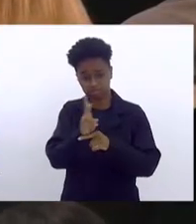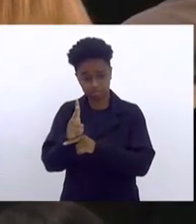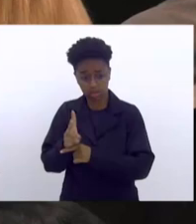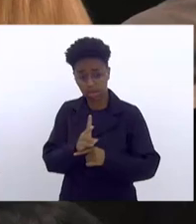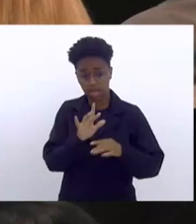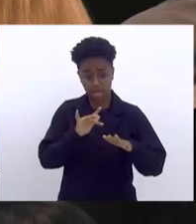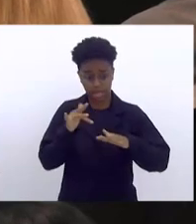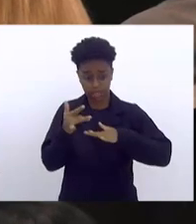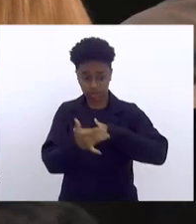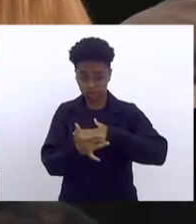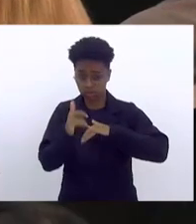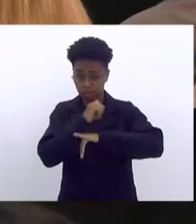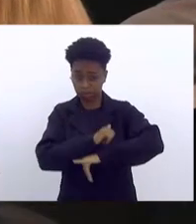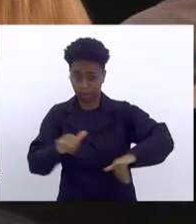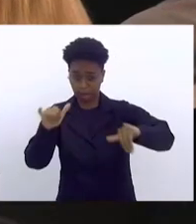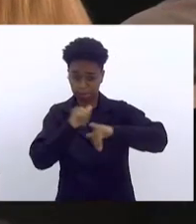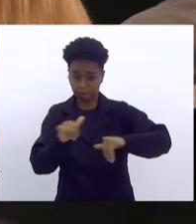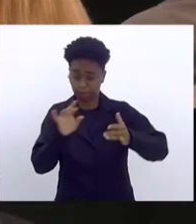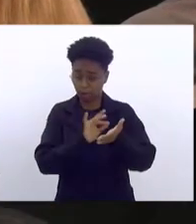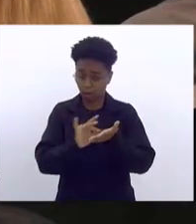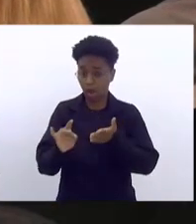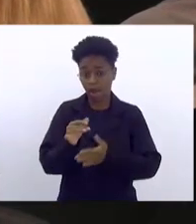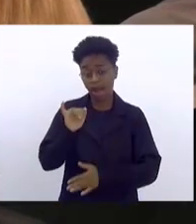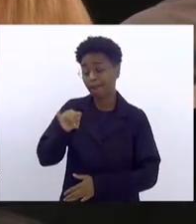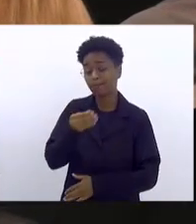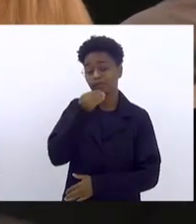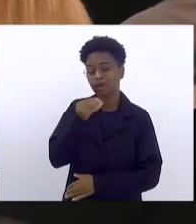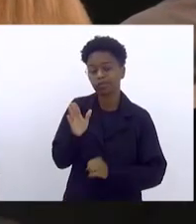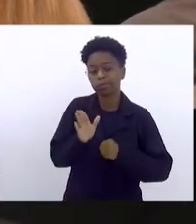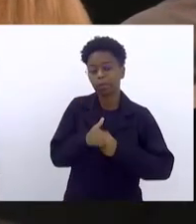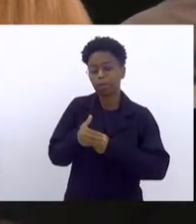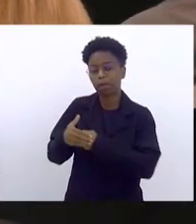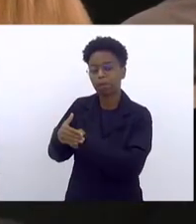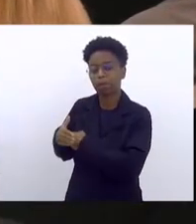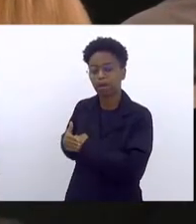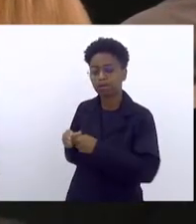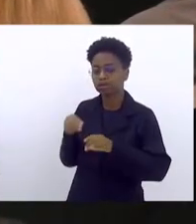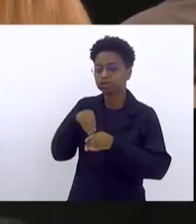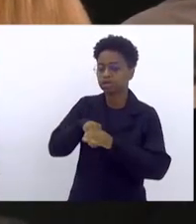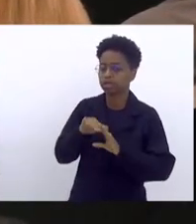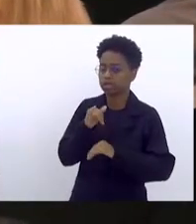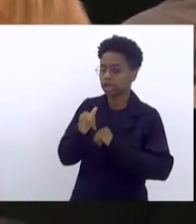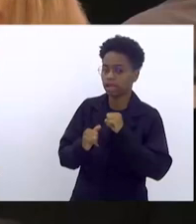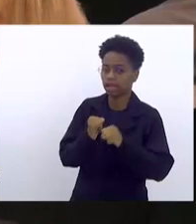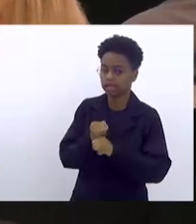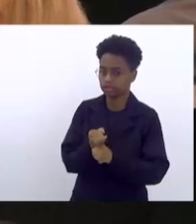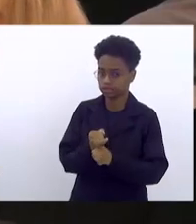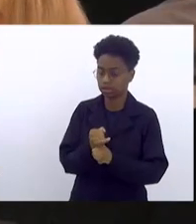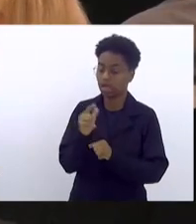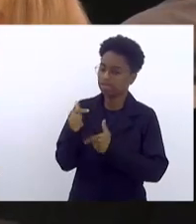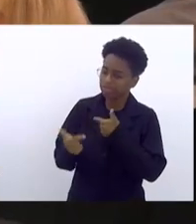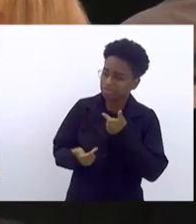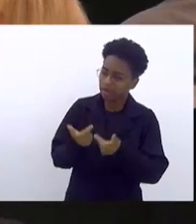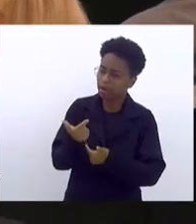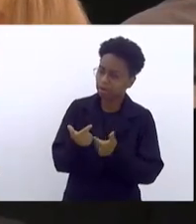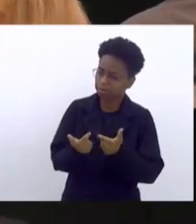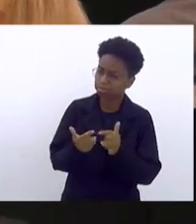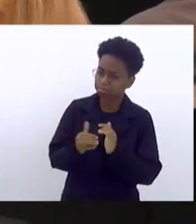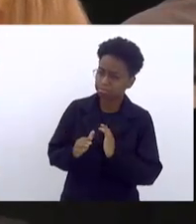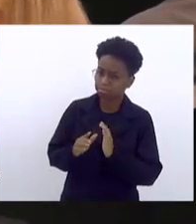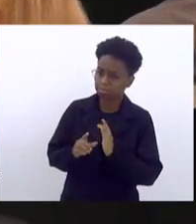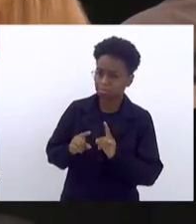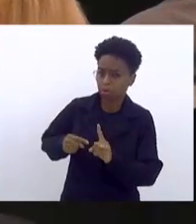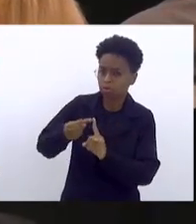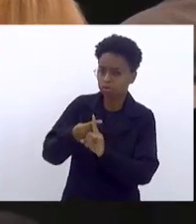que se aproveitam da invisibilidade que encontram na internet esse é um trabalho muito efetivo para as